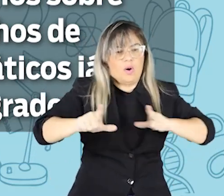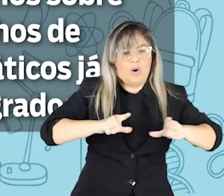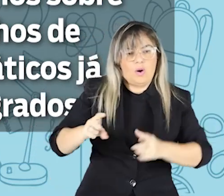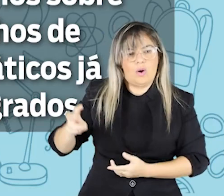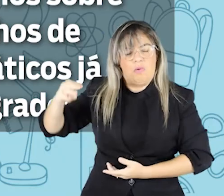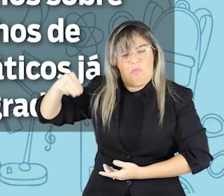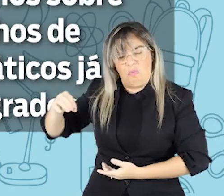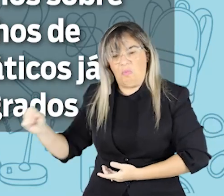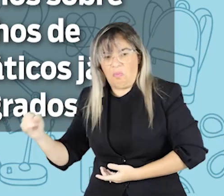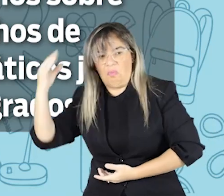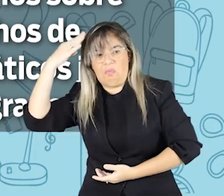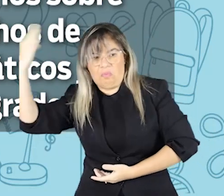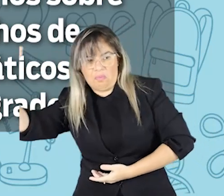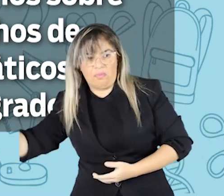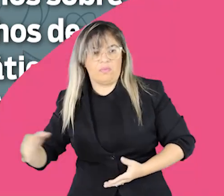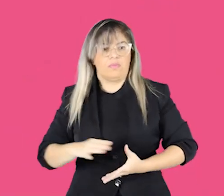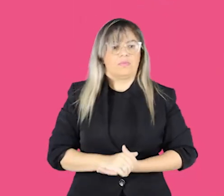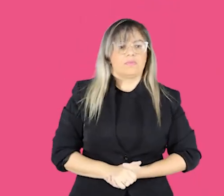já consagrados.